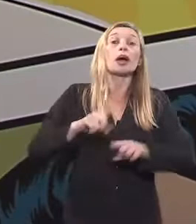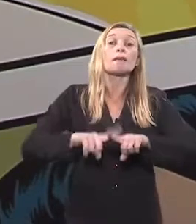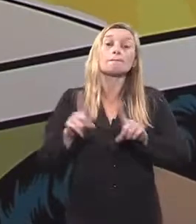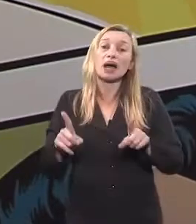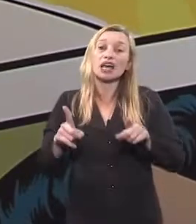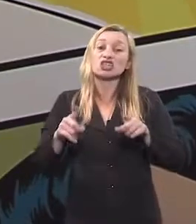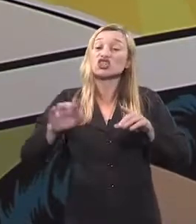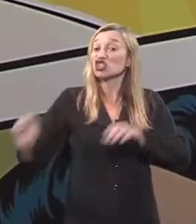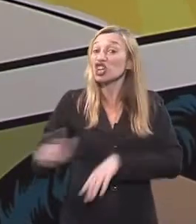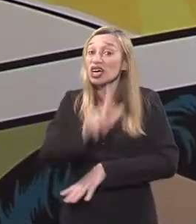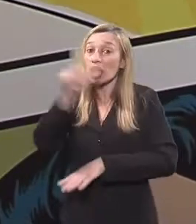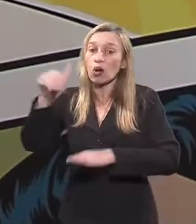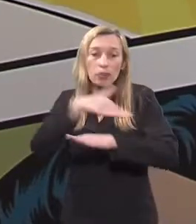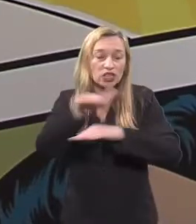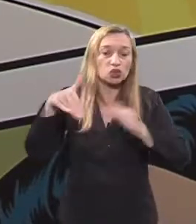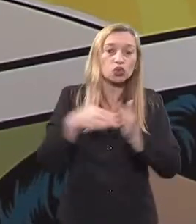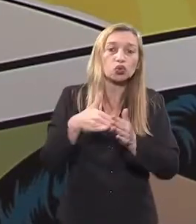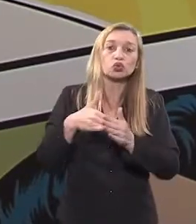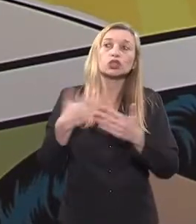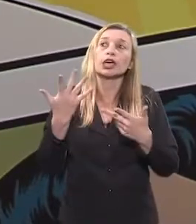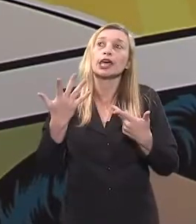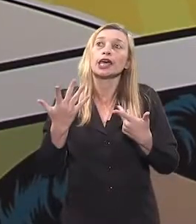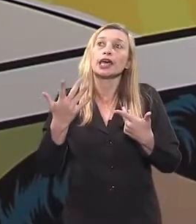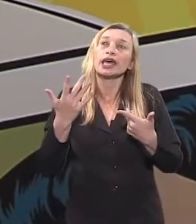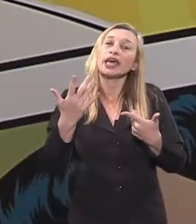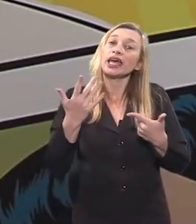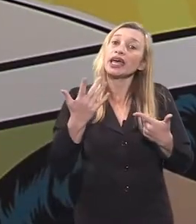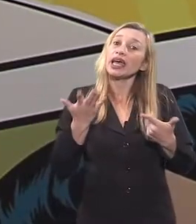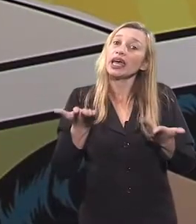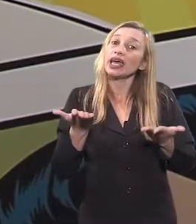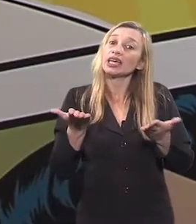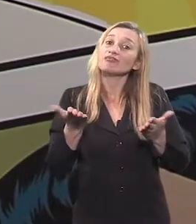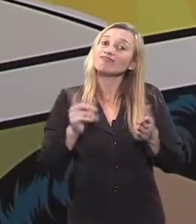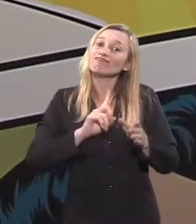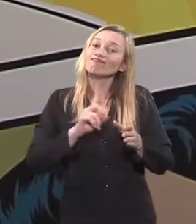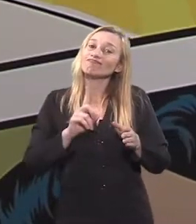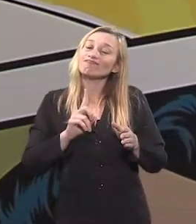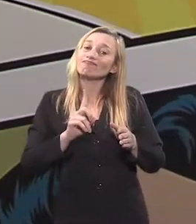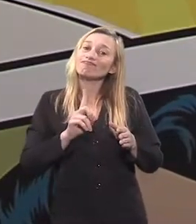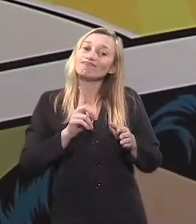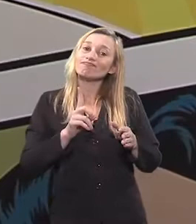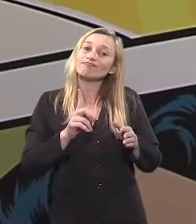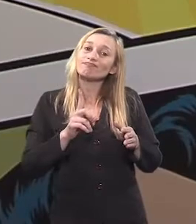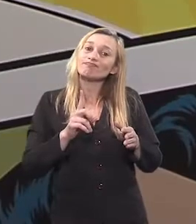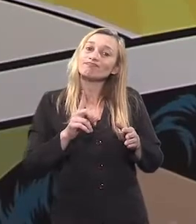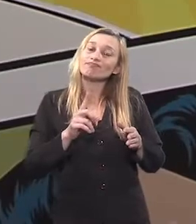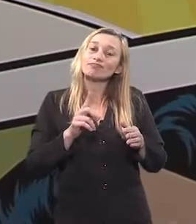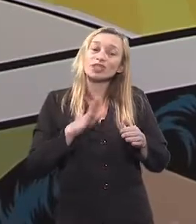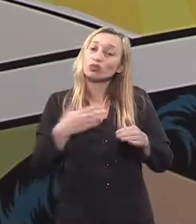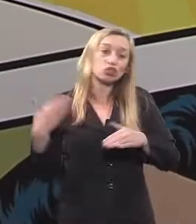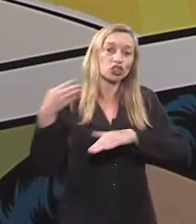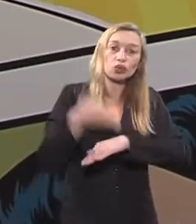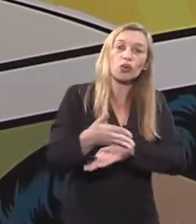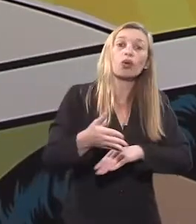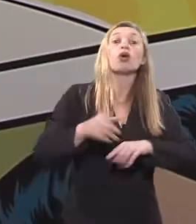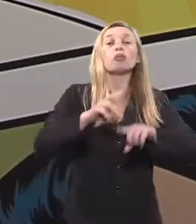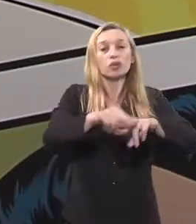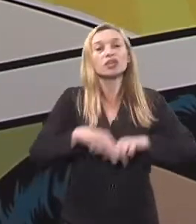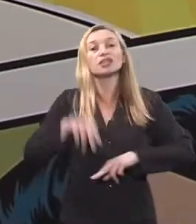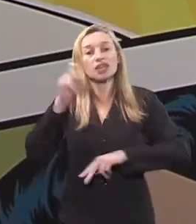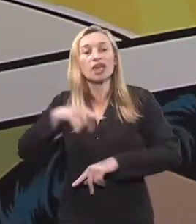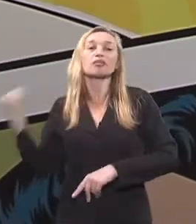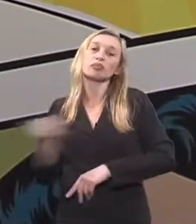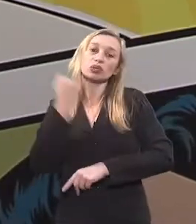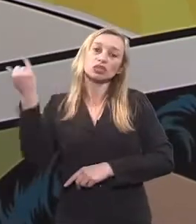o público, de modo geral, ela ainda não é acessível. Por isso que é importante